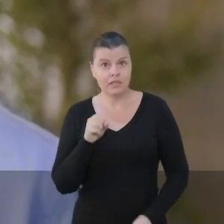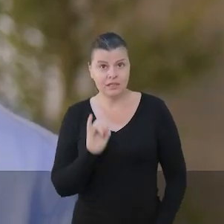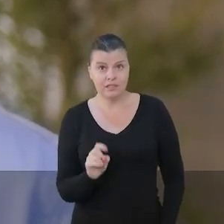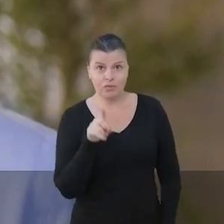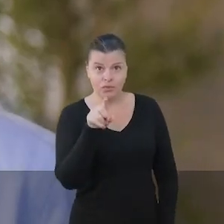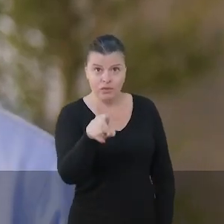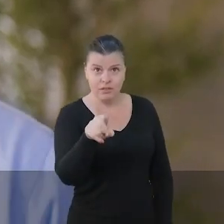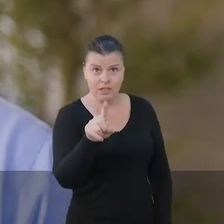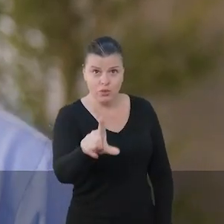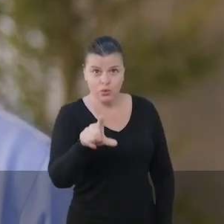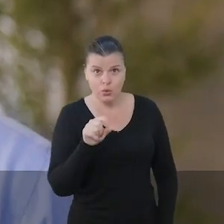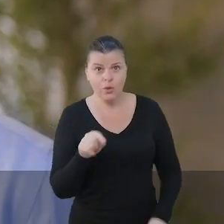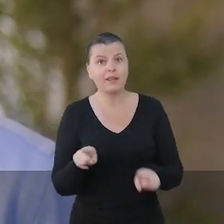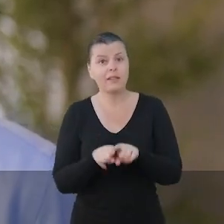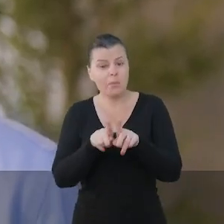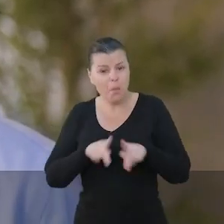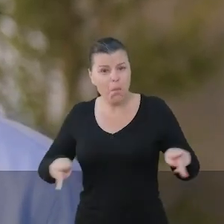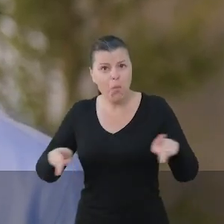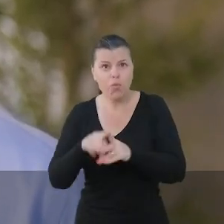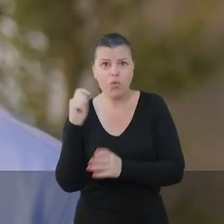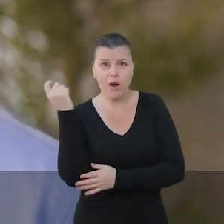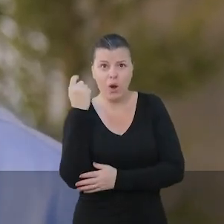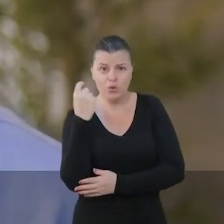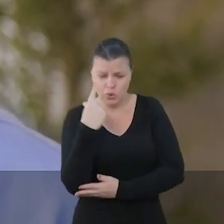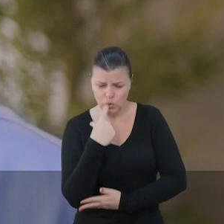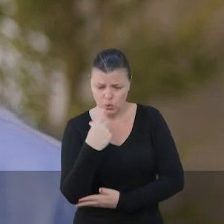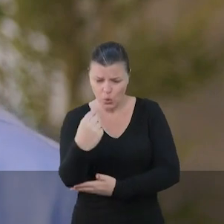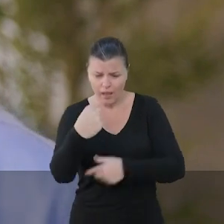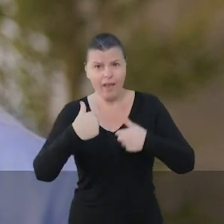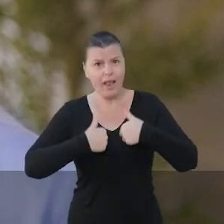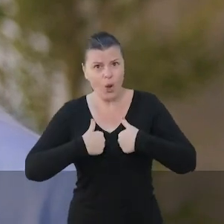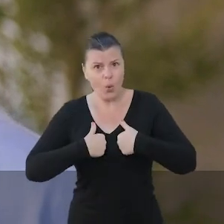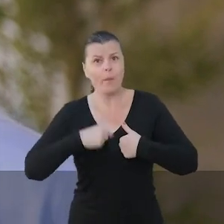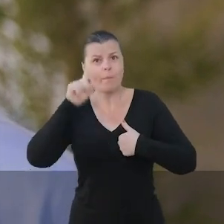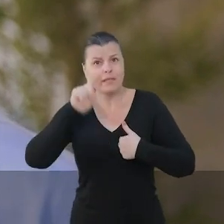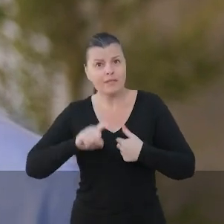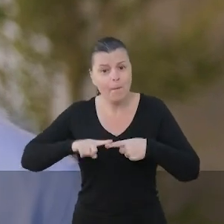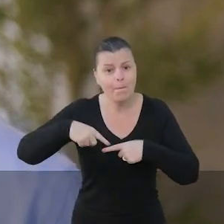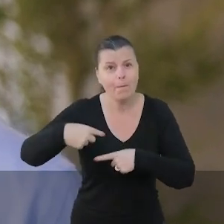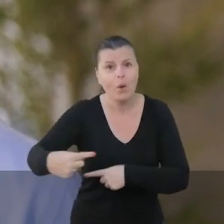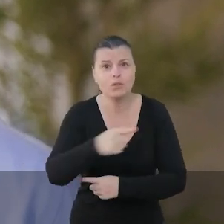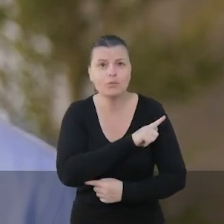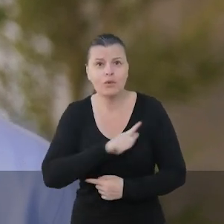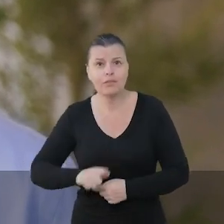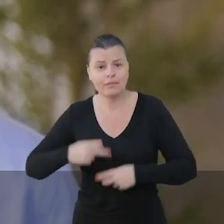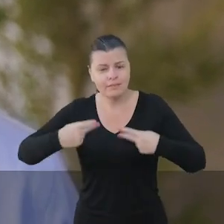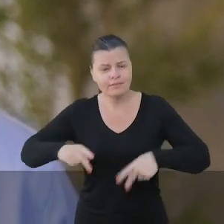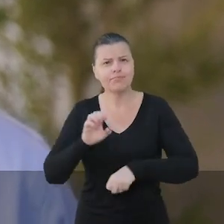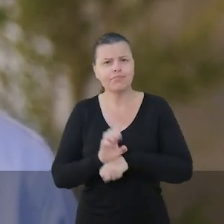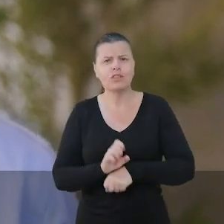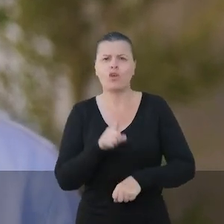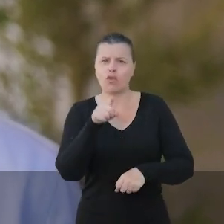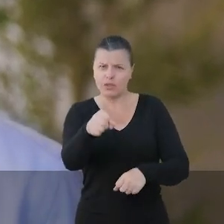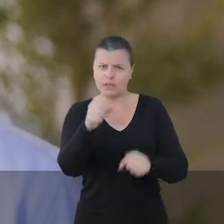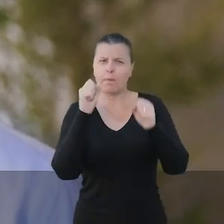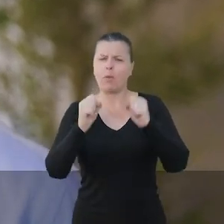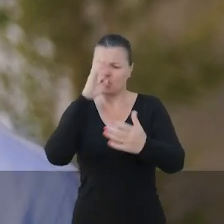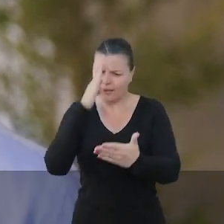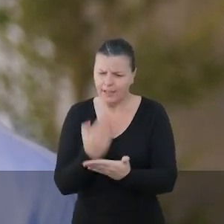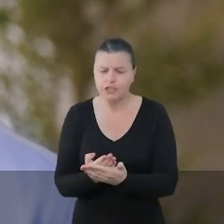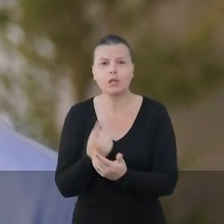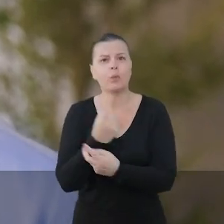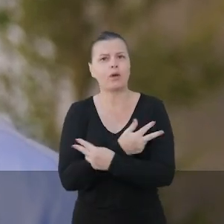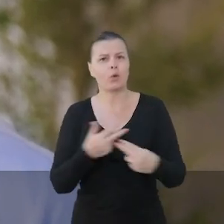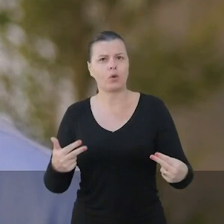tua escolha e a escolha do povo gaúcho me der a honra de ser o próximo governador do nosso estado, podes ter certeza de uma